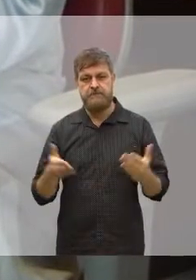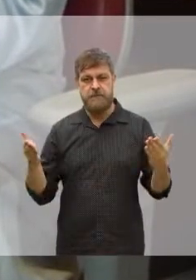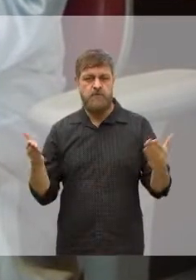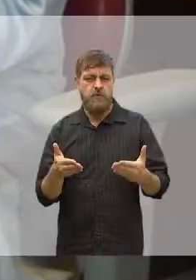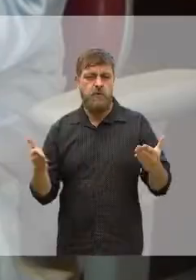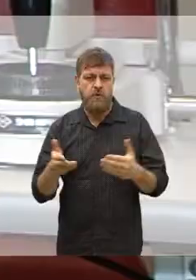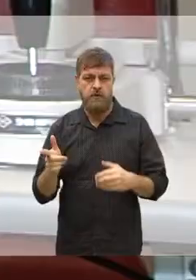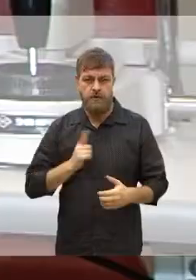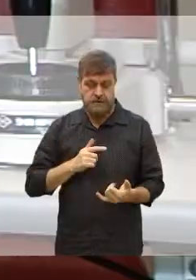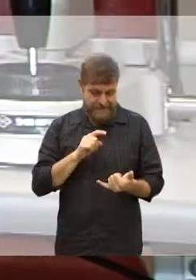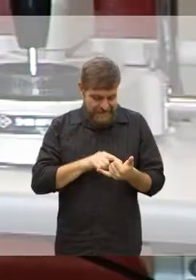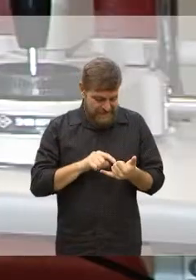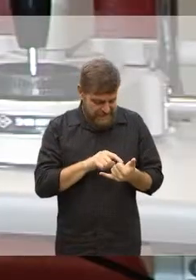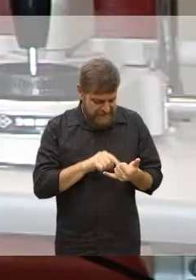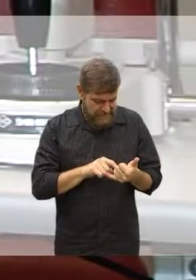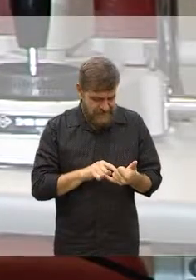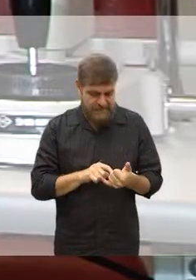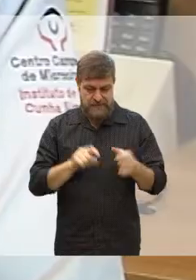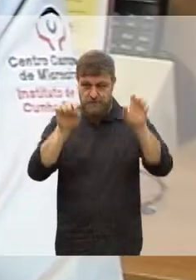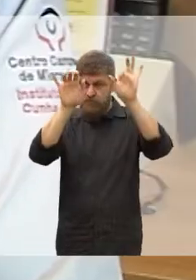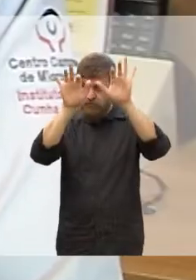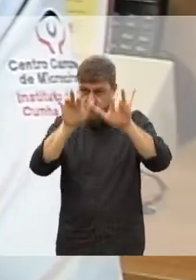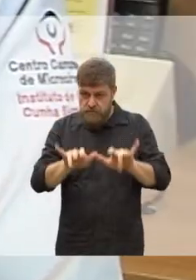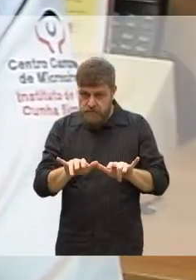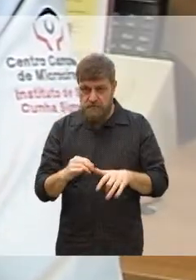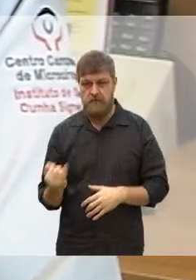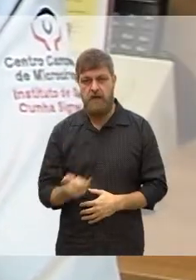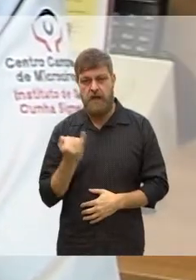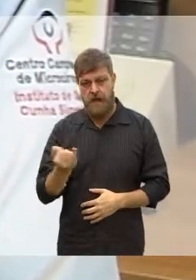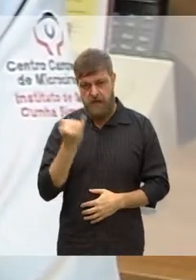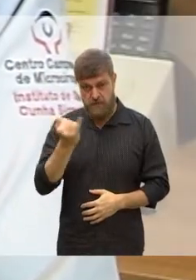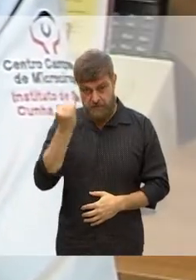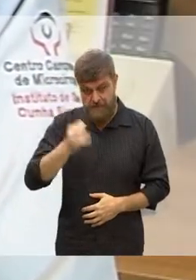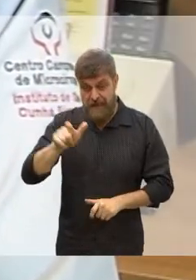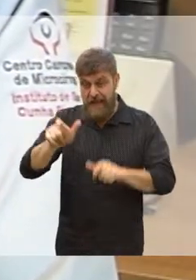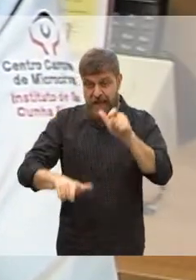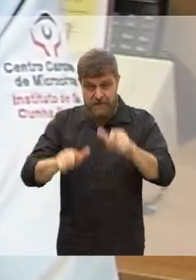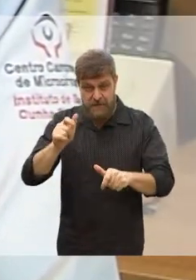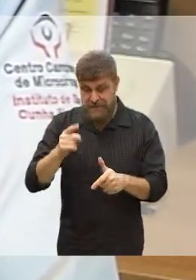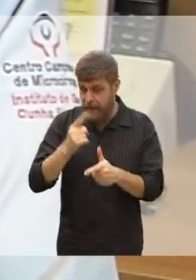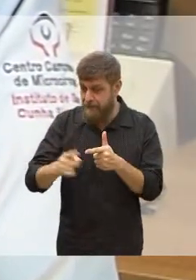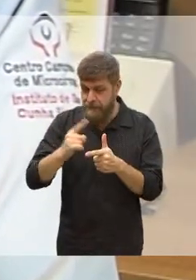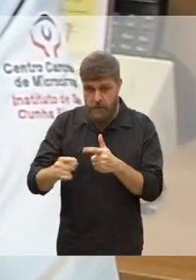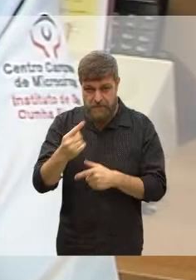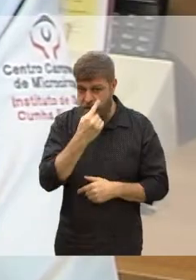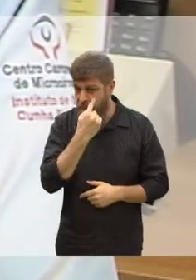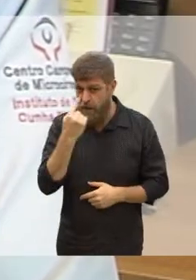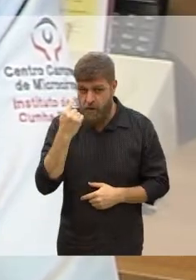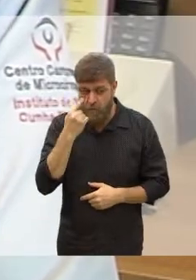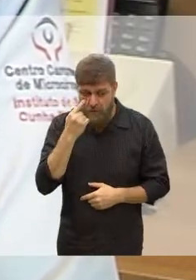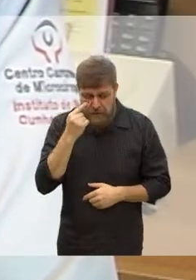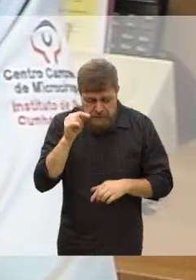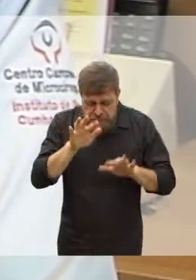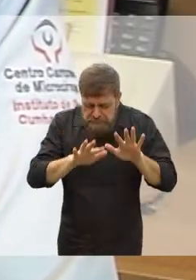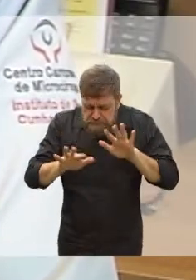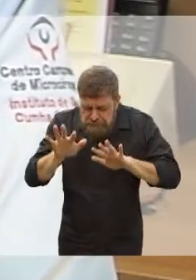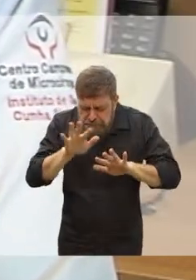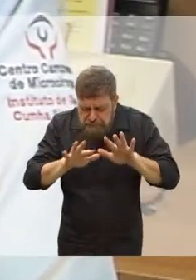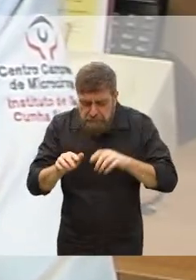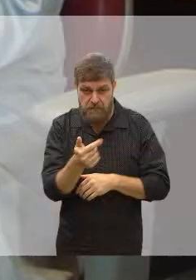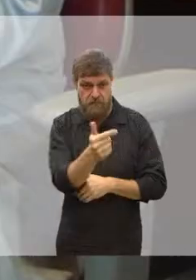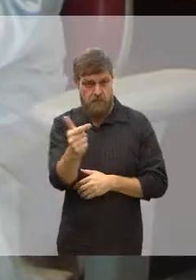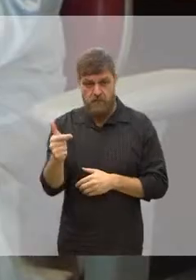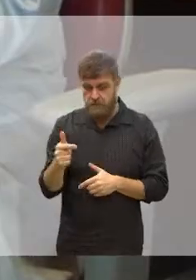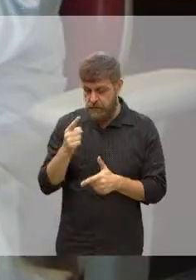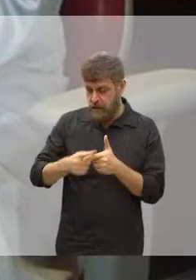o uso no celular, no computador, é importante mesmo que aquelas pessoas que não têm necessidade de usar lente corretora, não